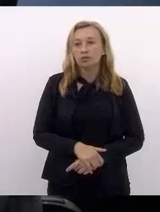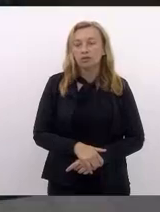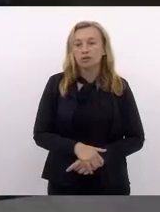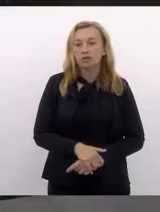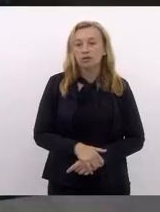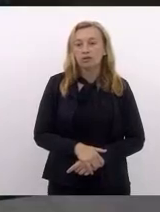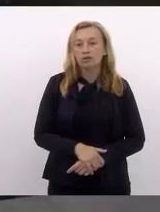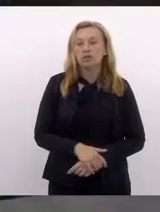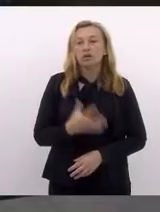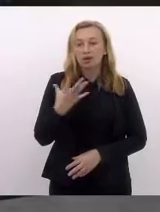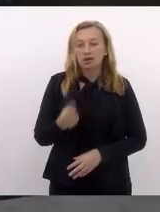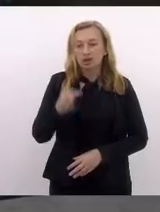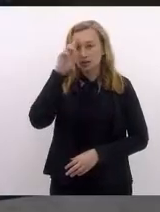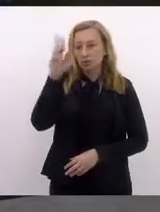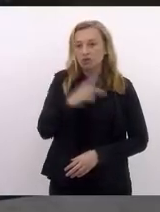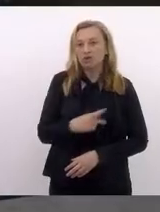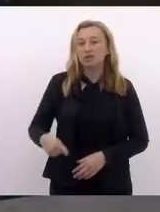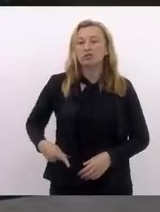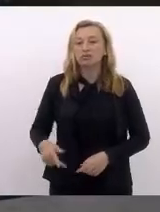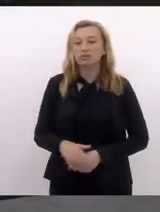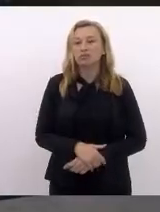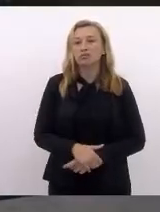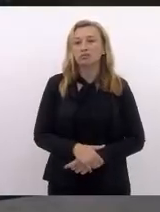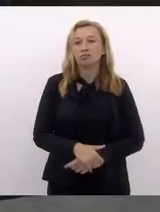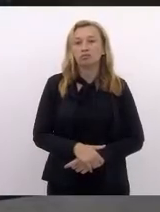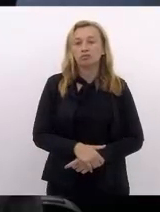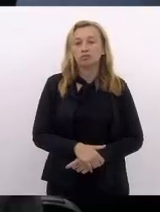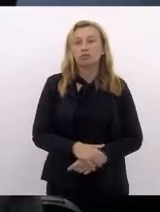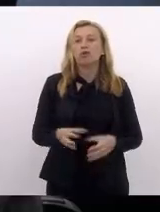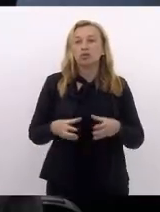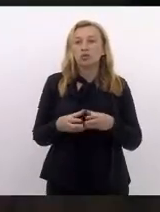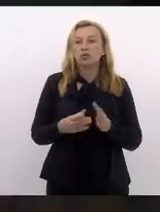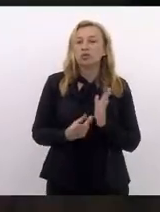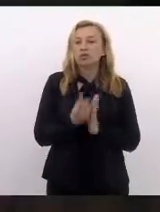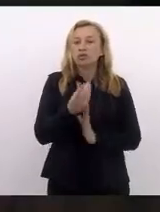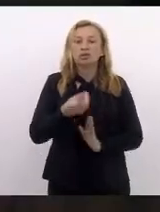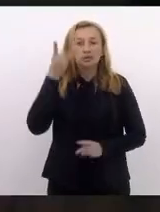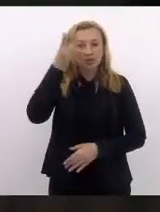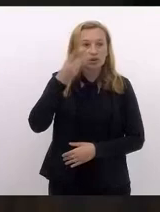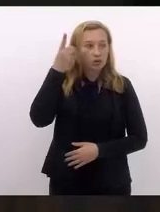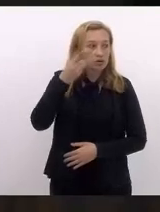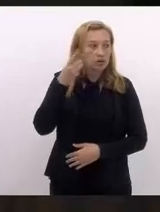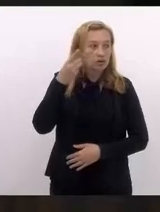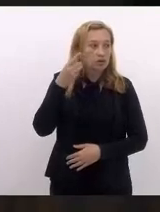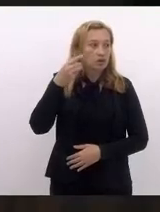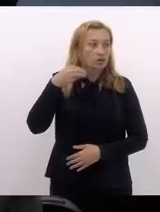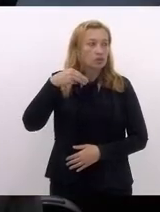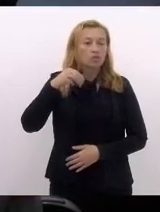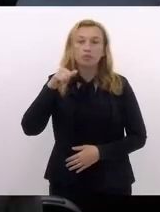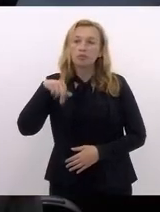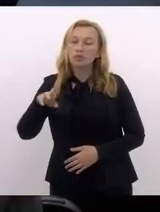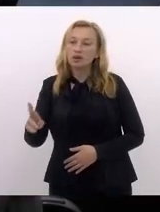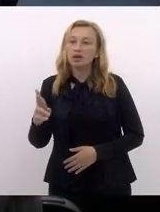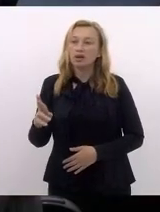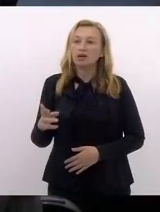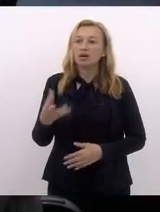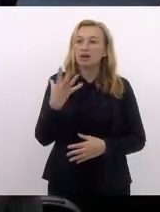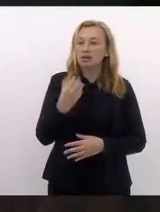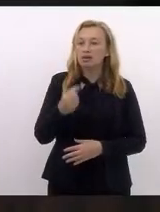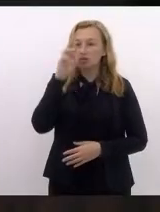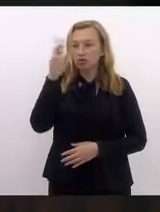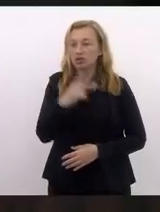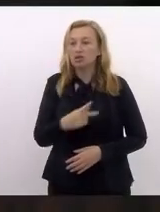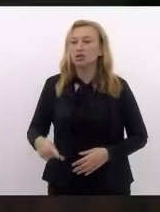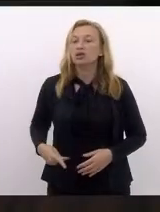e no mérito favorável seu presidente a comissão de orçamento Deputado Marcus Miller votos favoráveis ao presidente